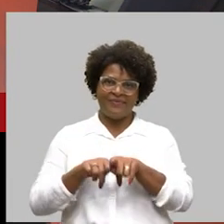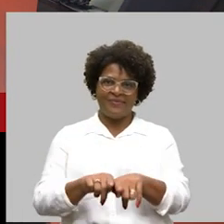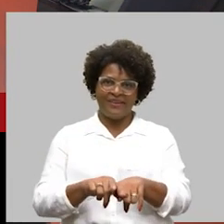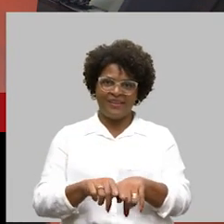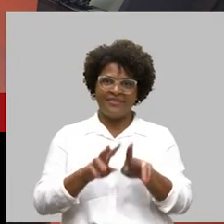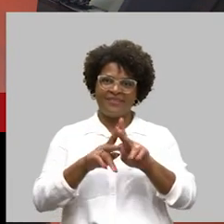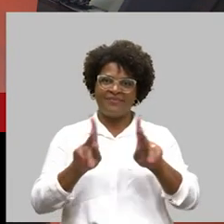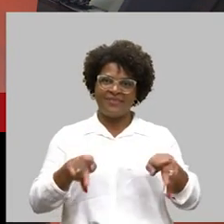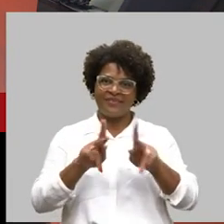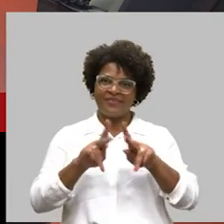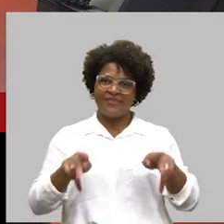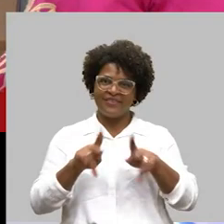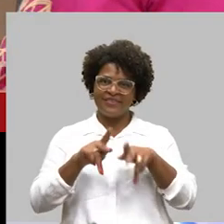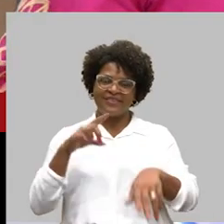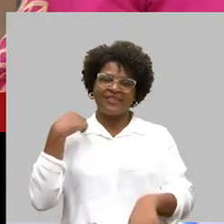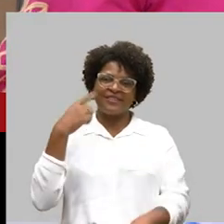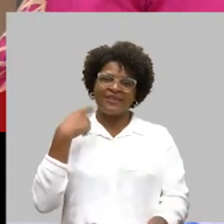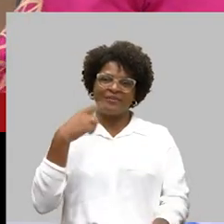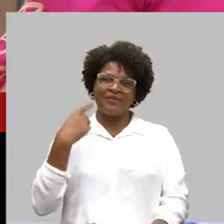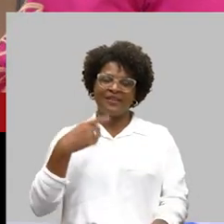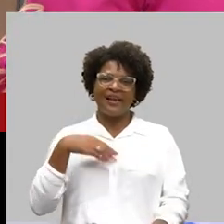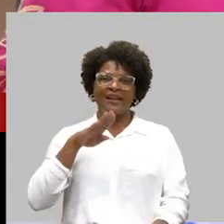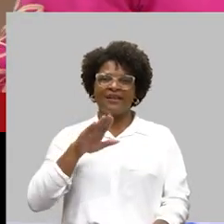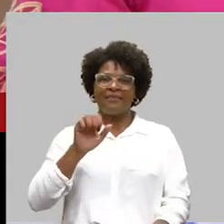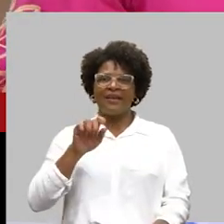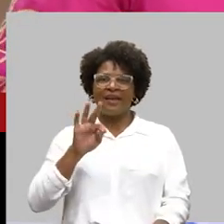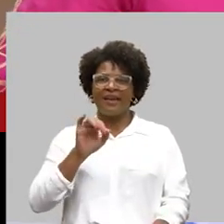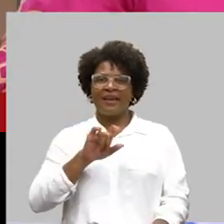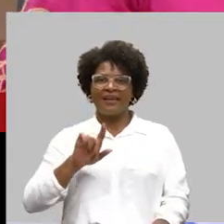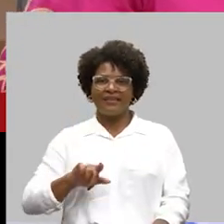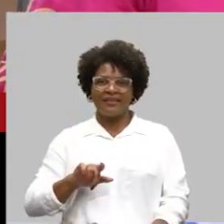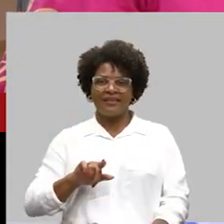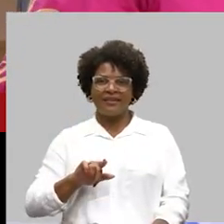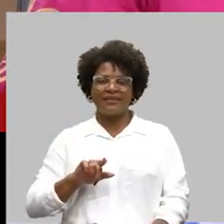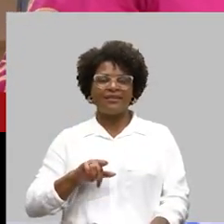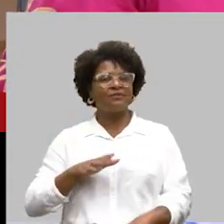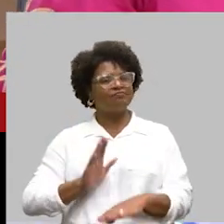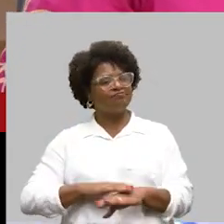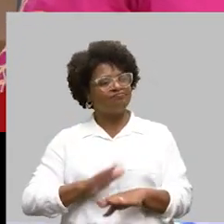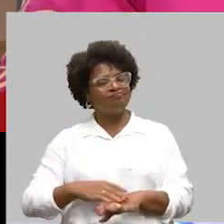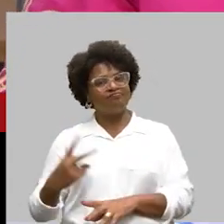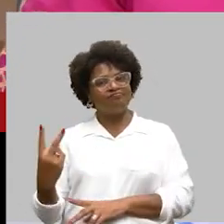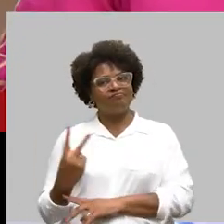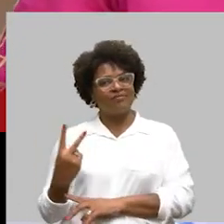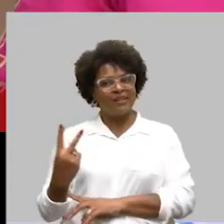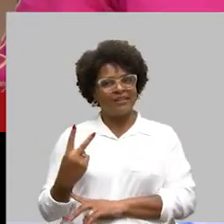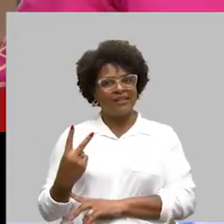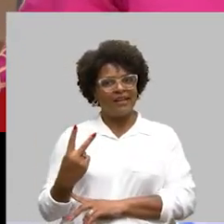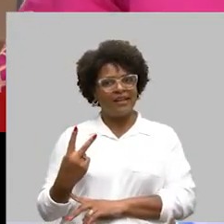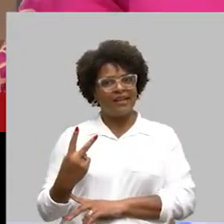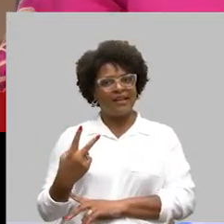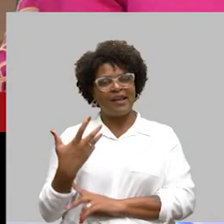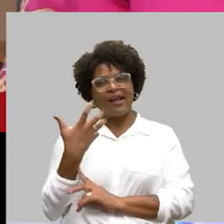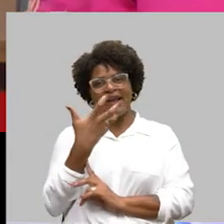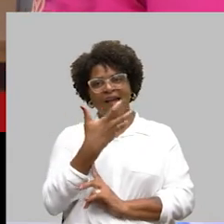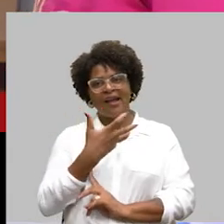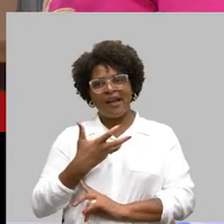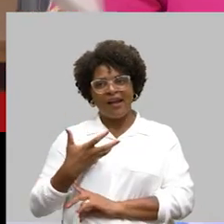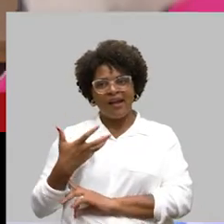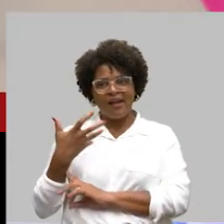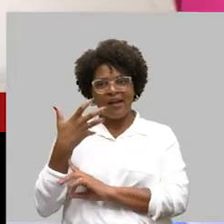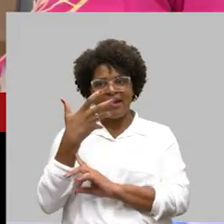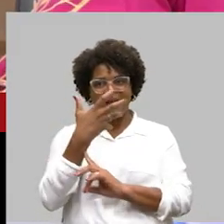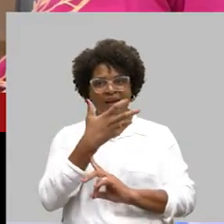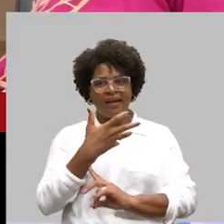professora deputada Beatriz para que a gente possa entoar um canto que é também